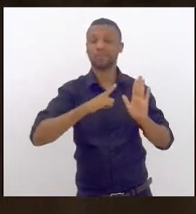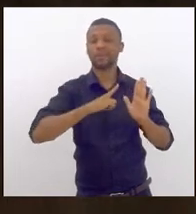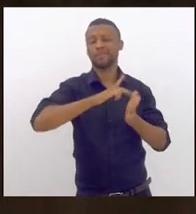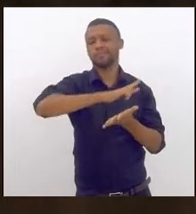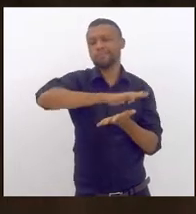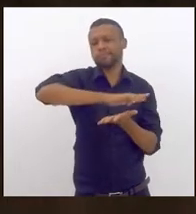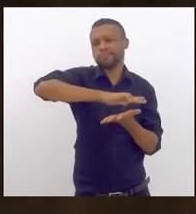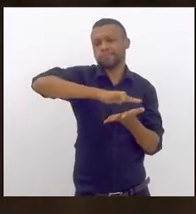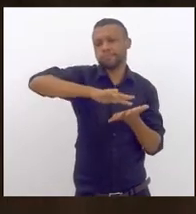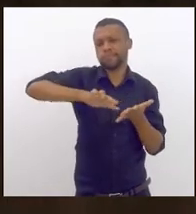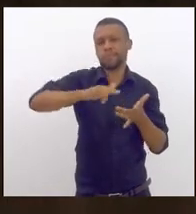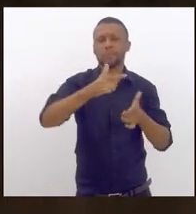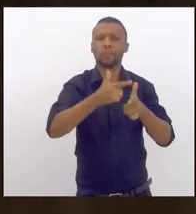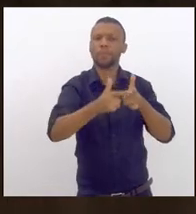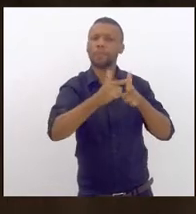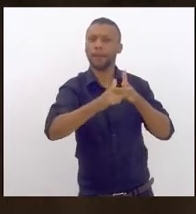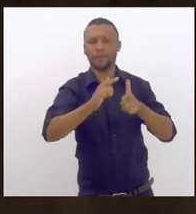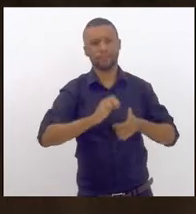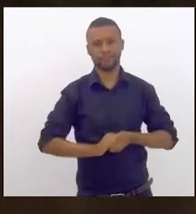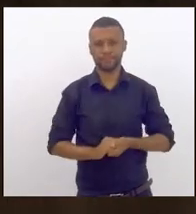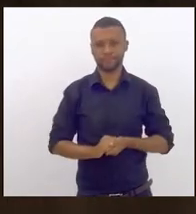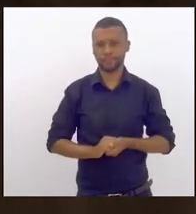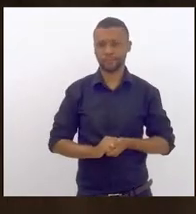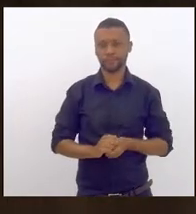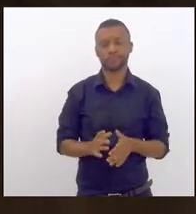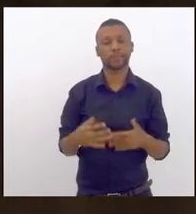vários problemas. Um projeto de lei